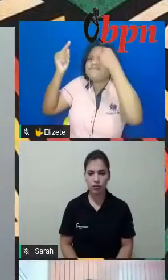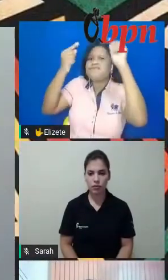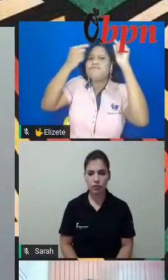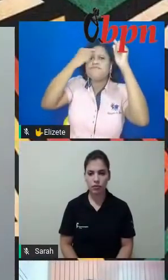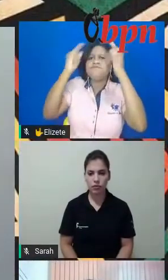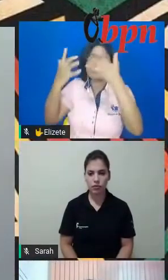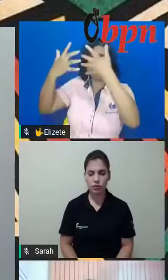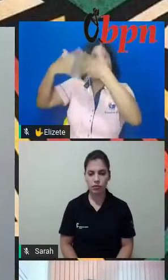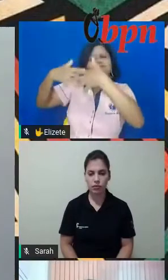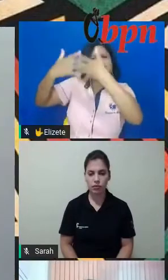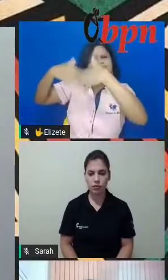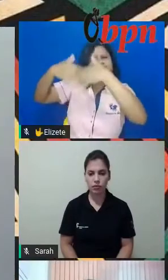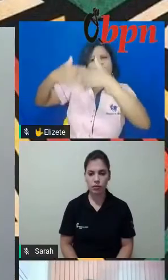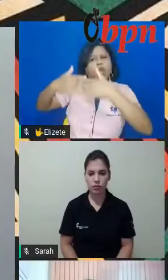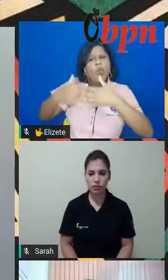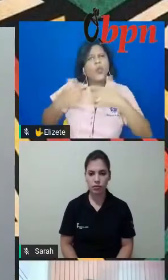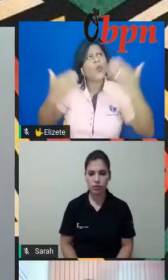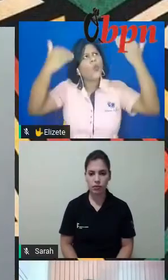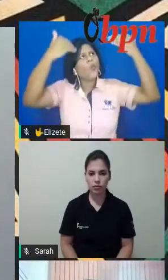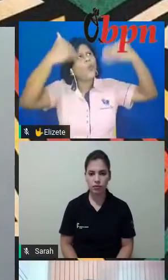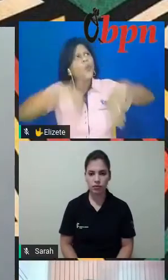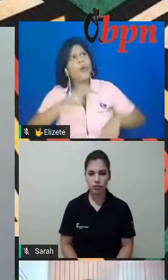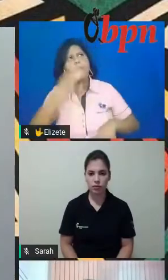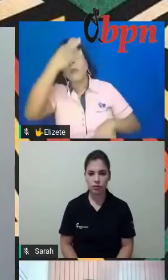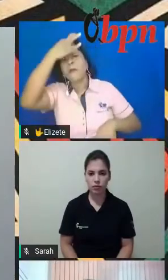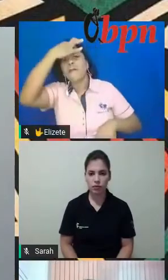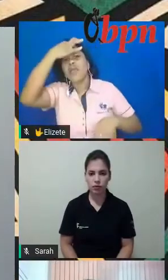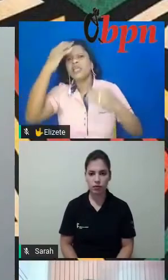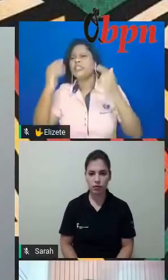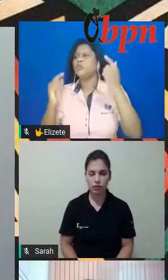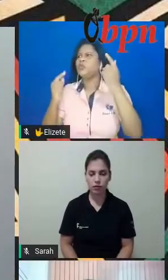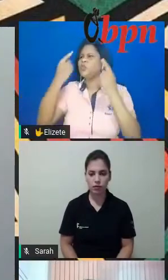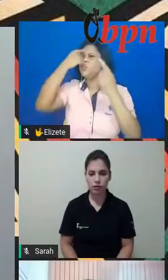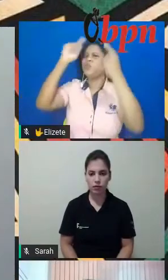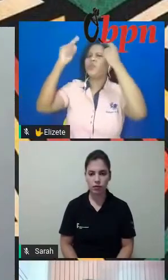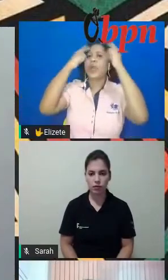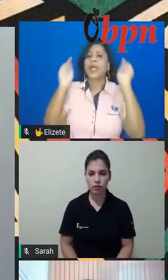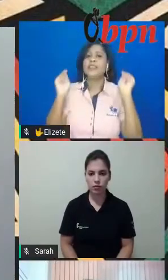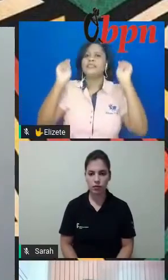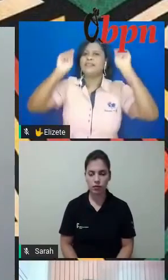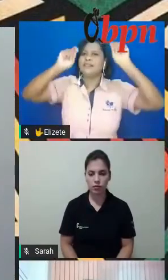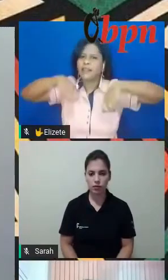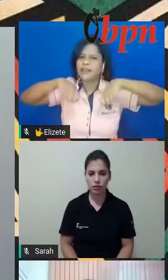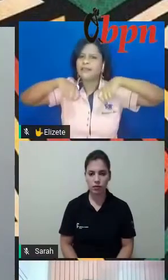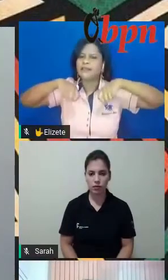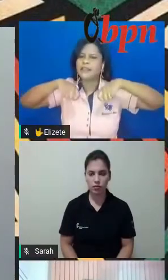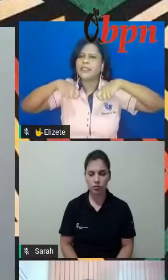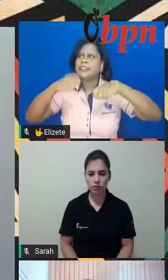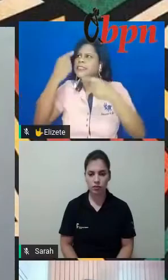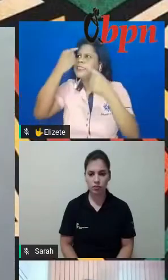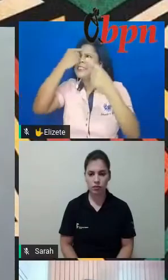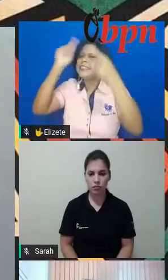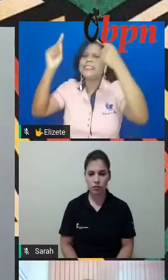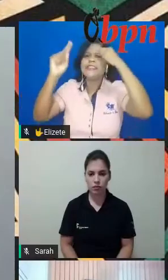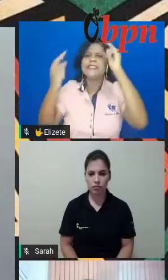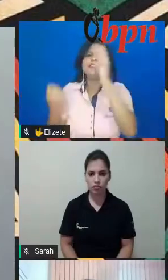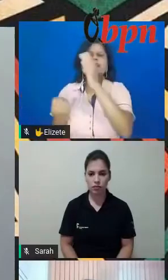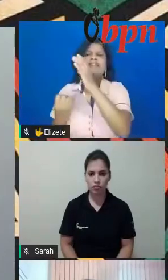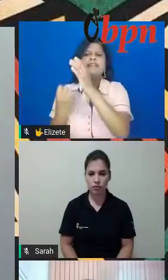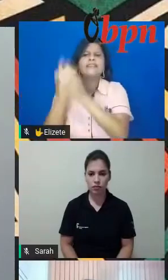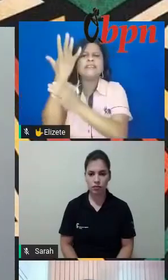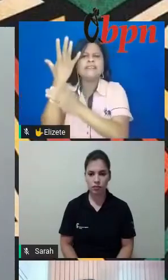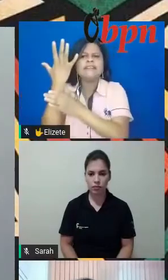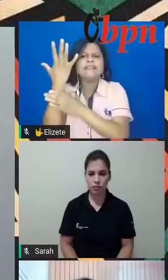corpo engenhoso, aquele corpo que é capaz de criar saída, que é capaz de